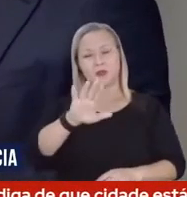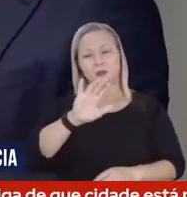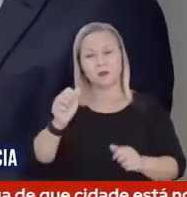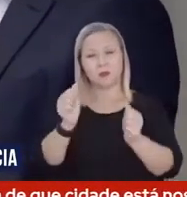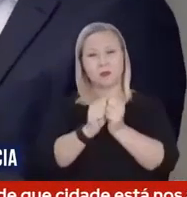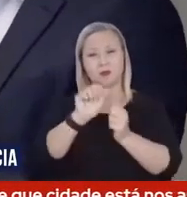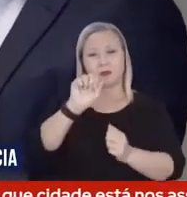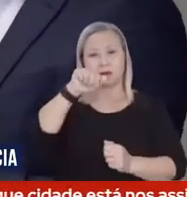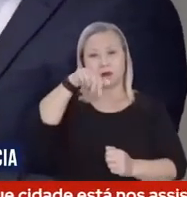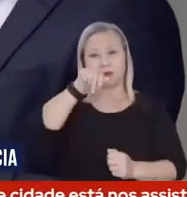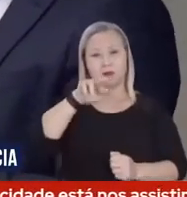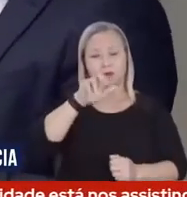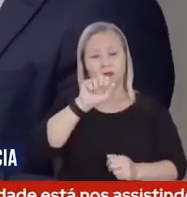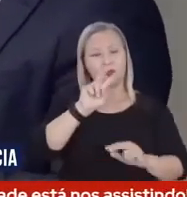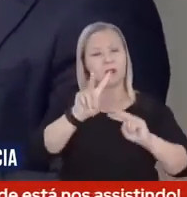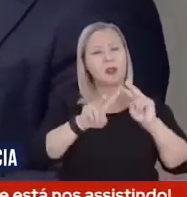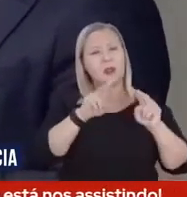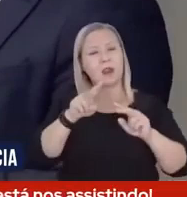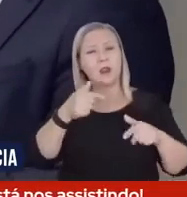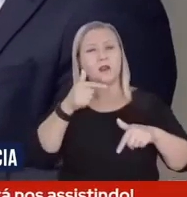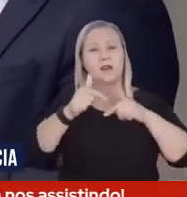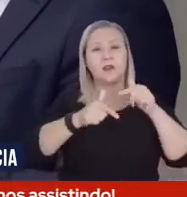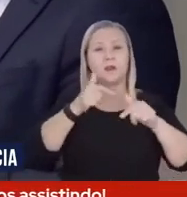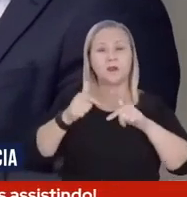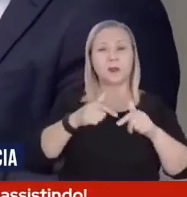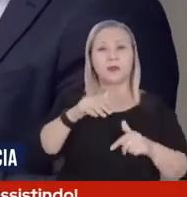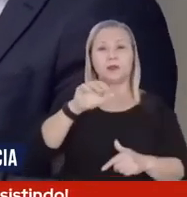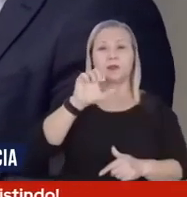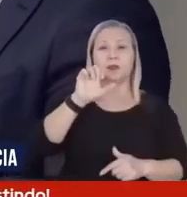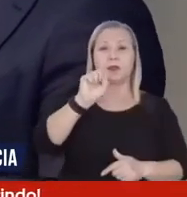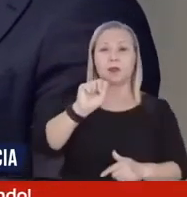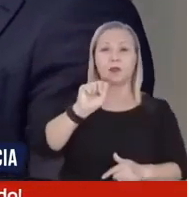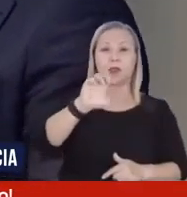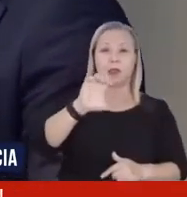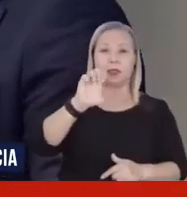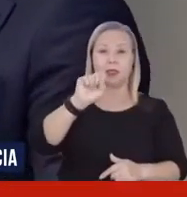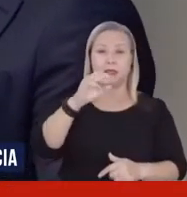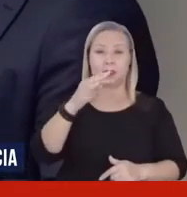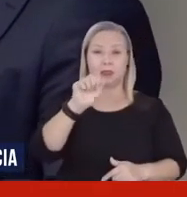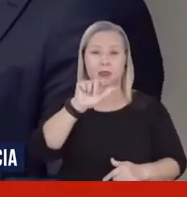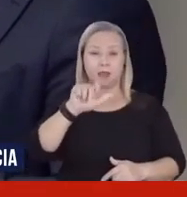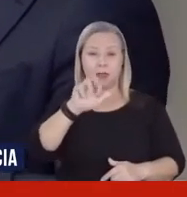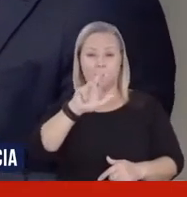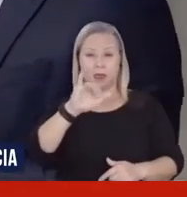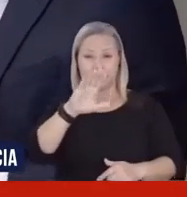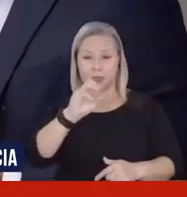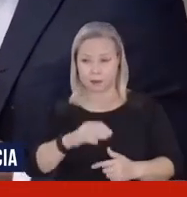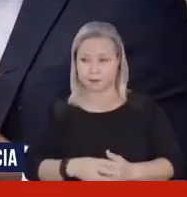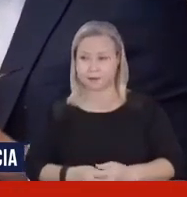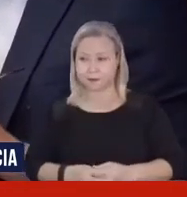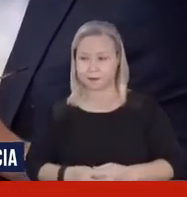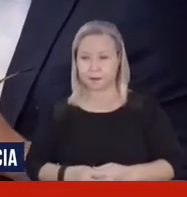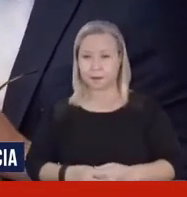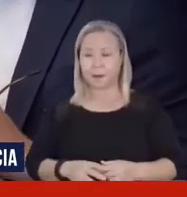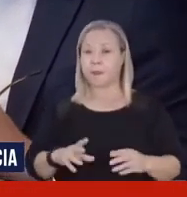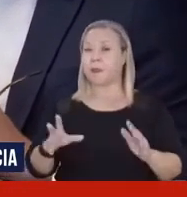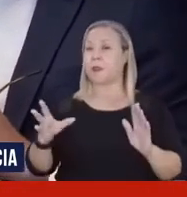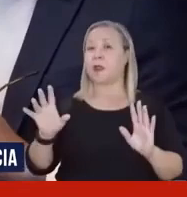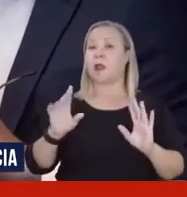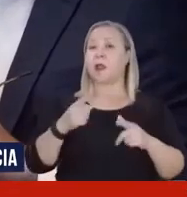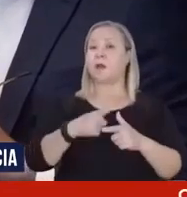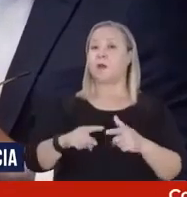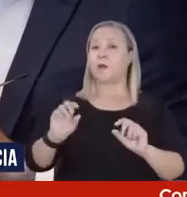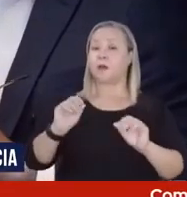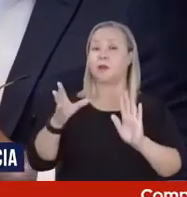Janeiro, presidente, o problema não é só a política de conteúdo local que a gente tem que voltar. Eles aprovaram a medida